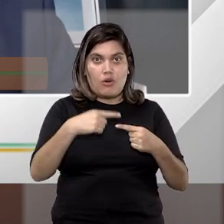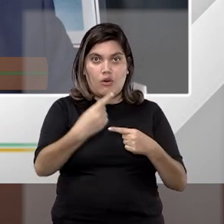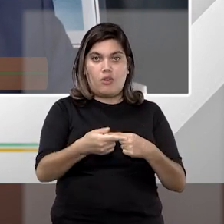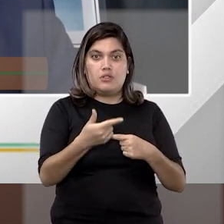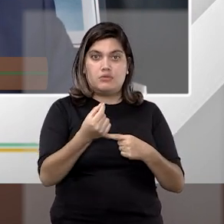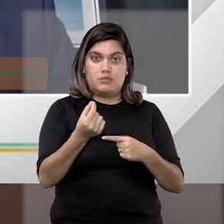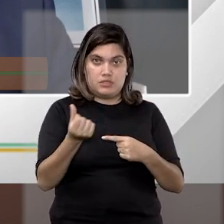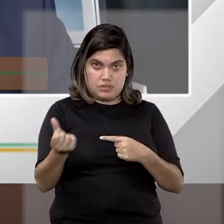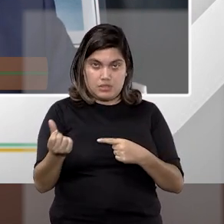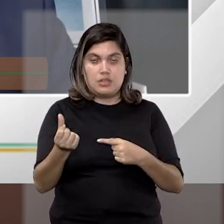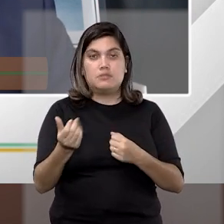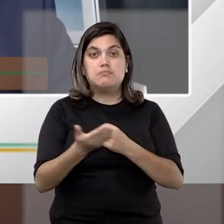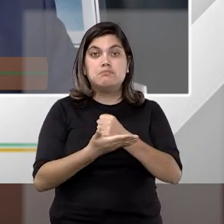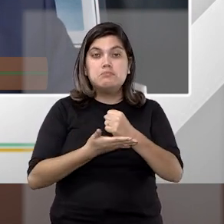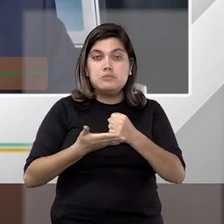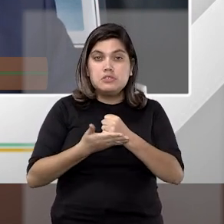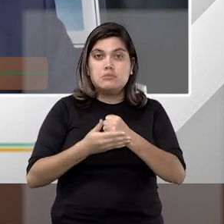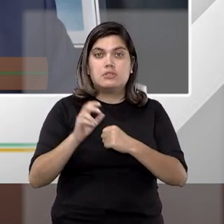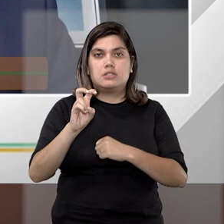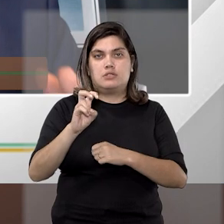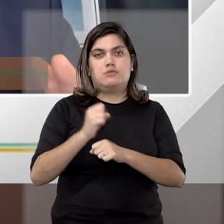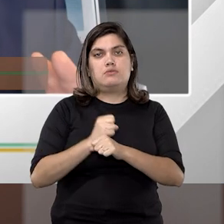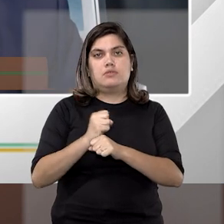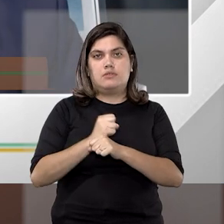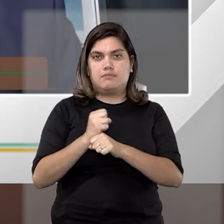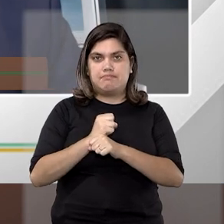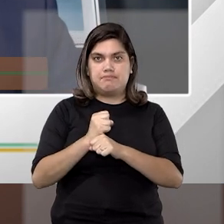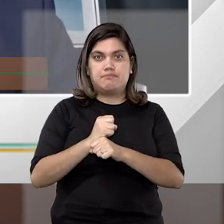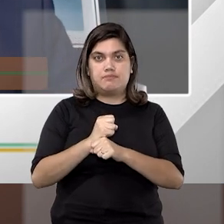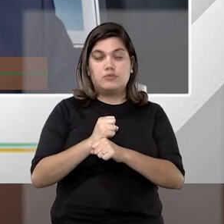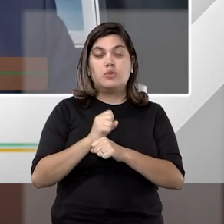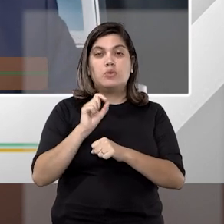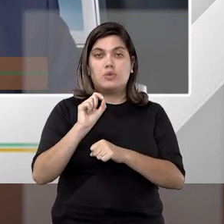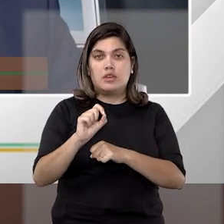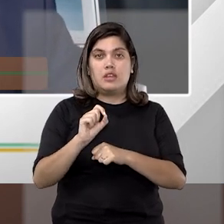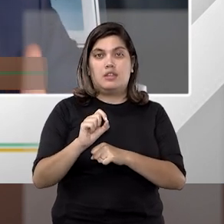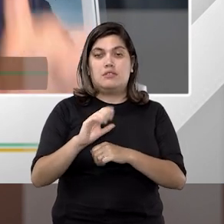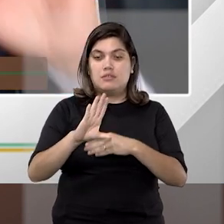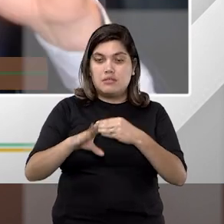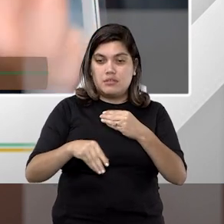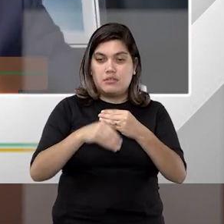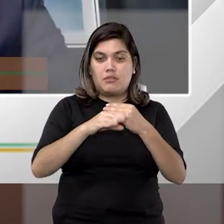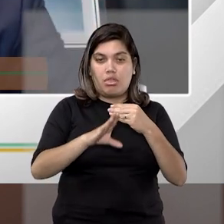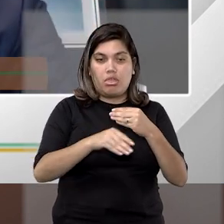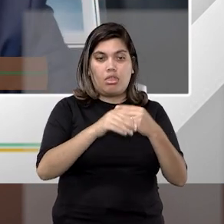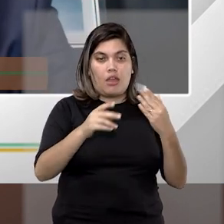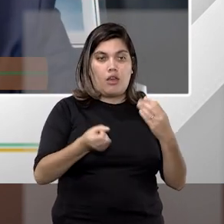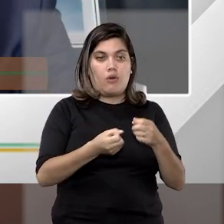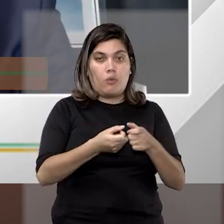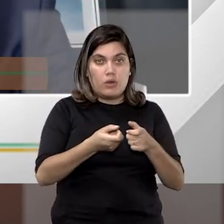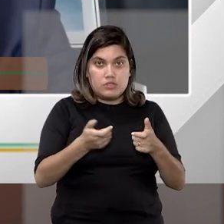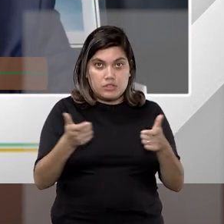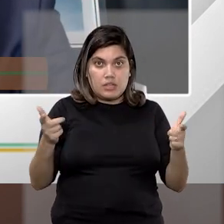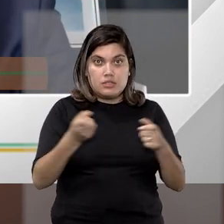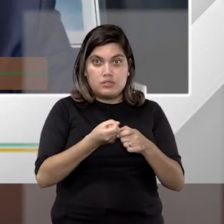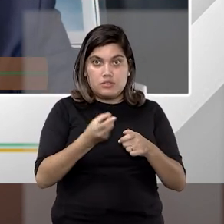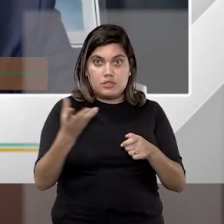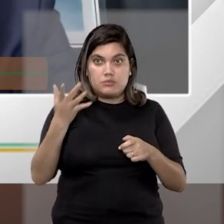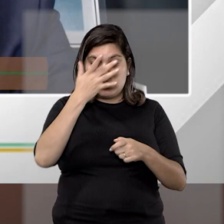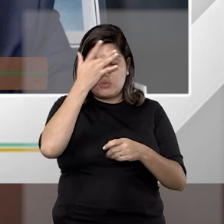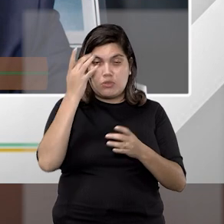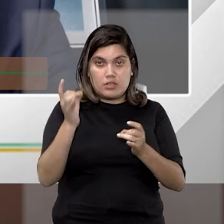agora depois de 2006 a pena mínima é cinco anos o incremento do número de